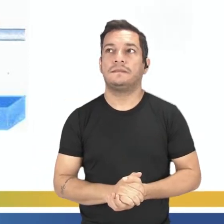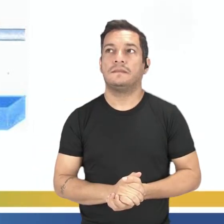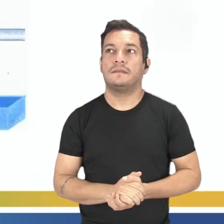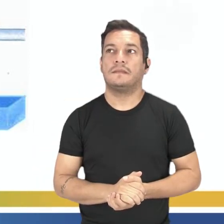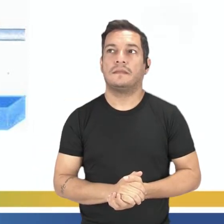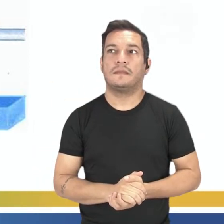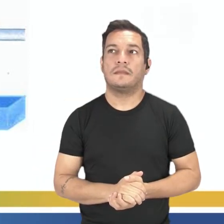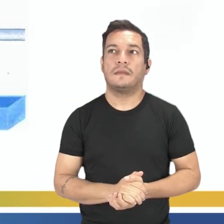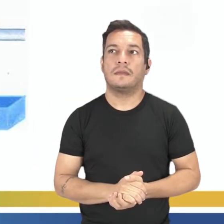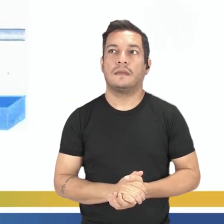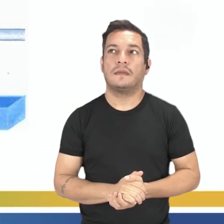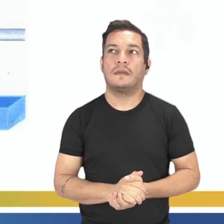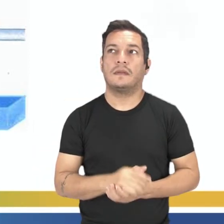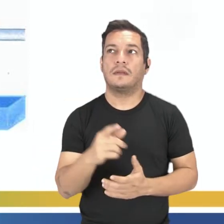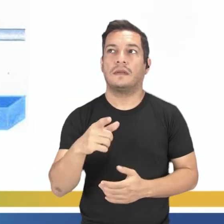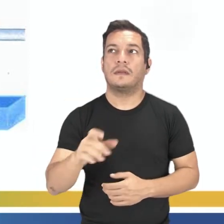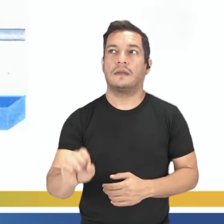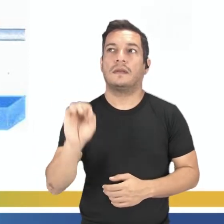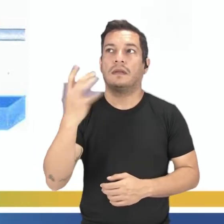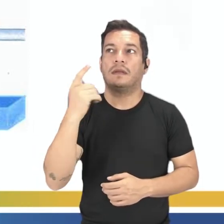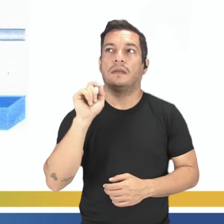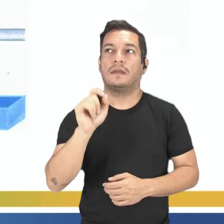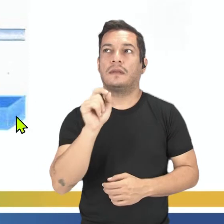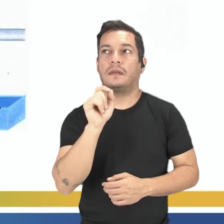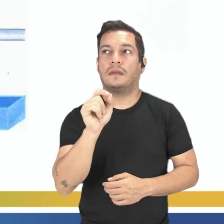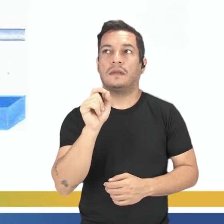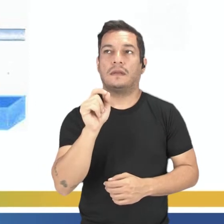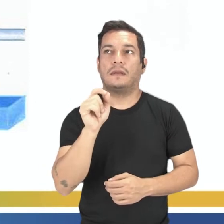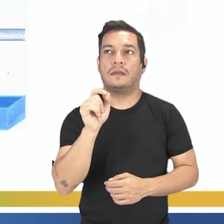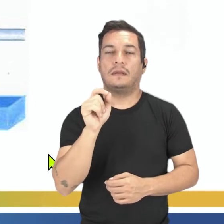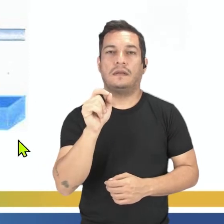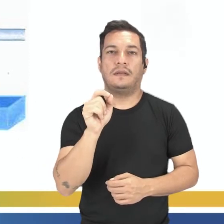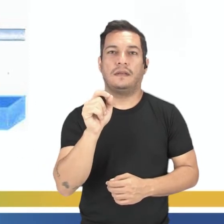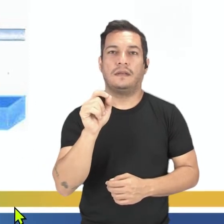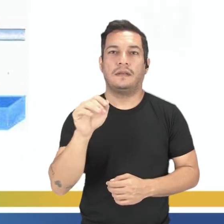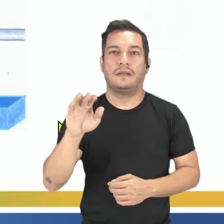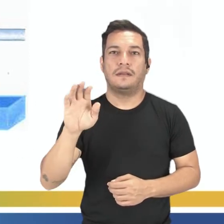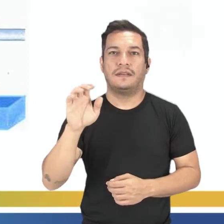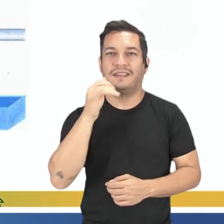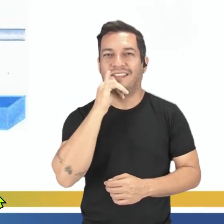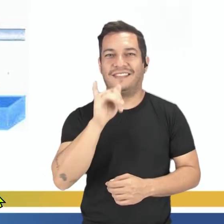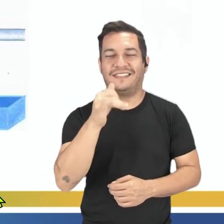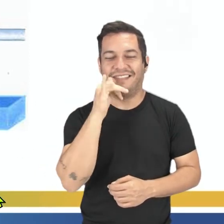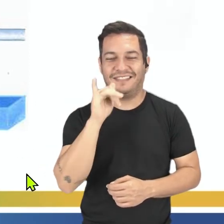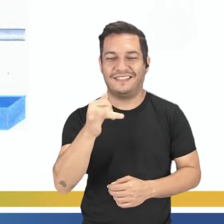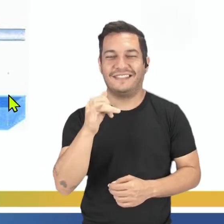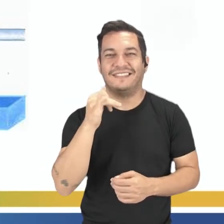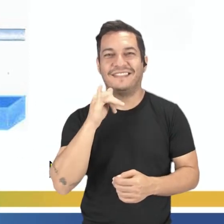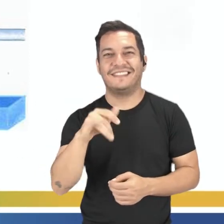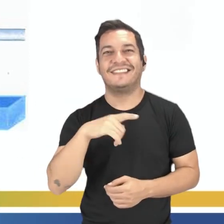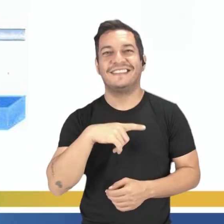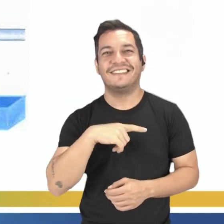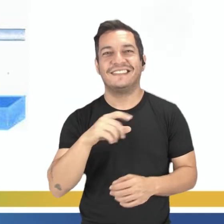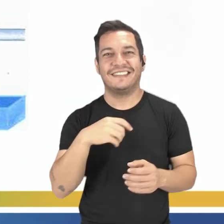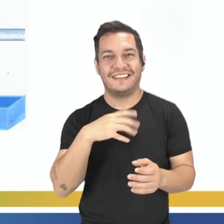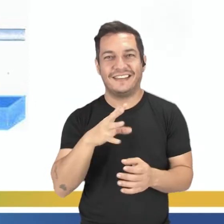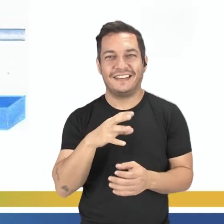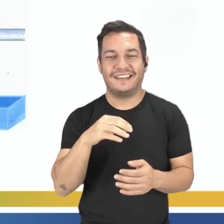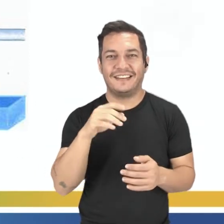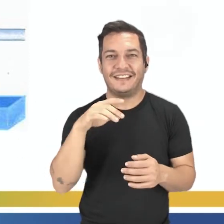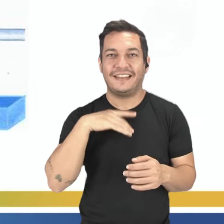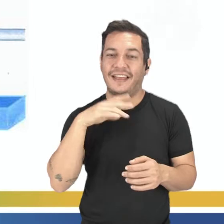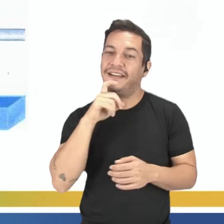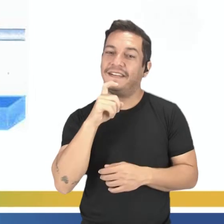Nesse caso, então o que acontece? Essa energia aqui é o que sobrou do processo. Aqui está armazenada na fonte